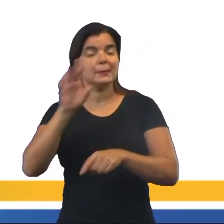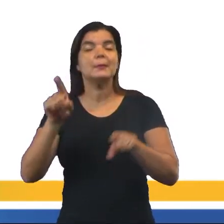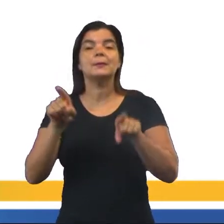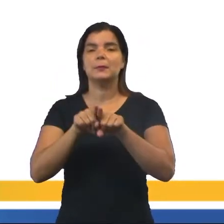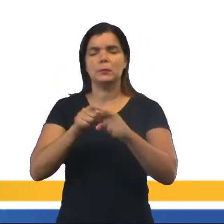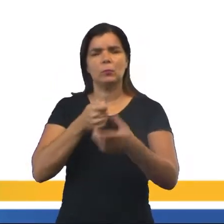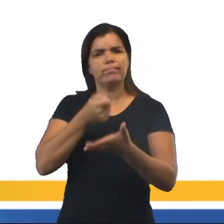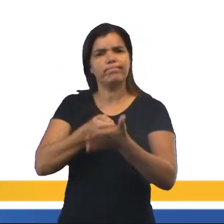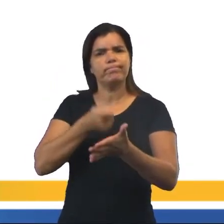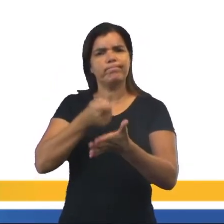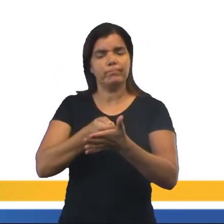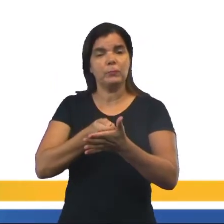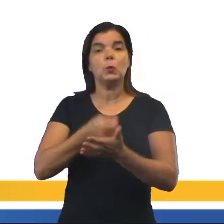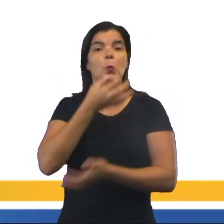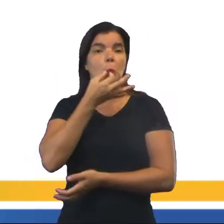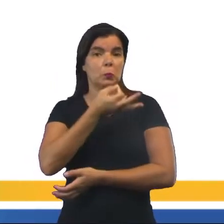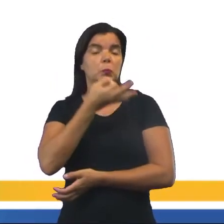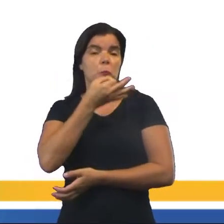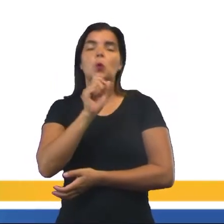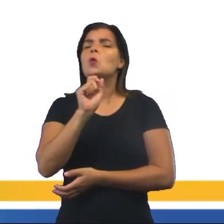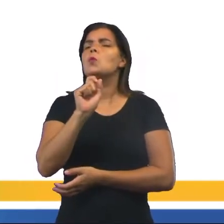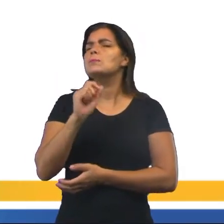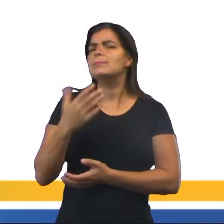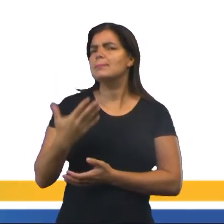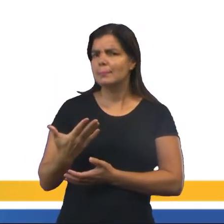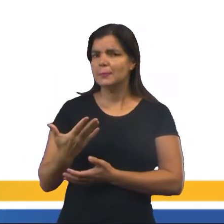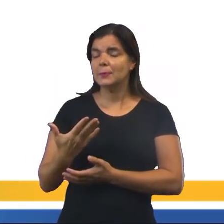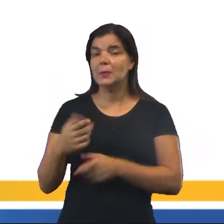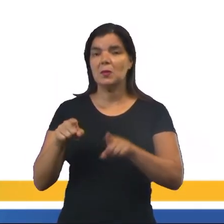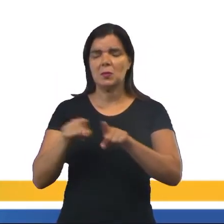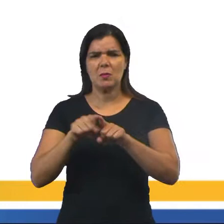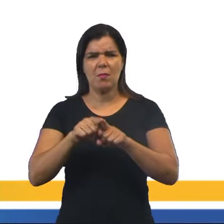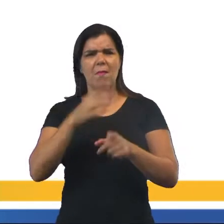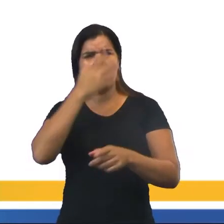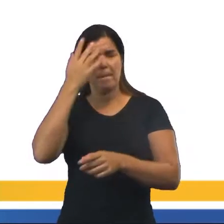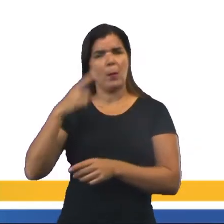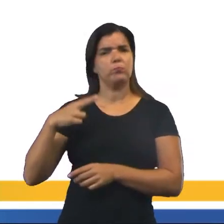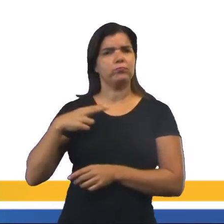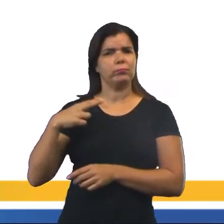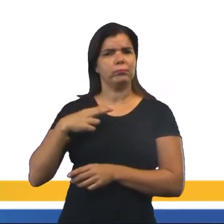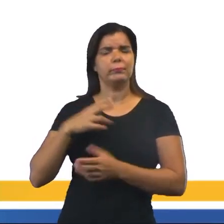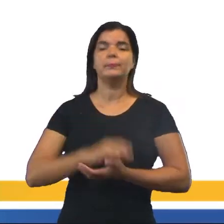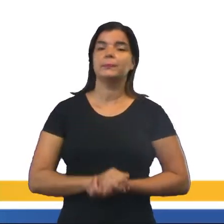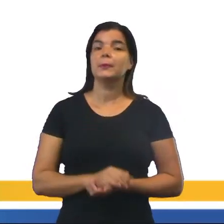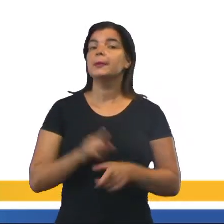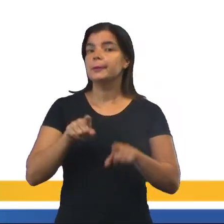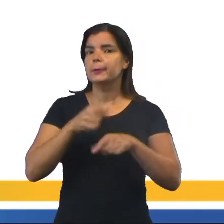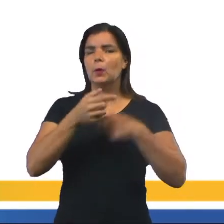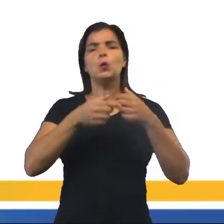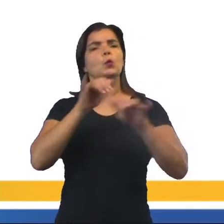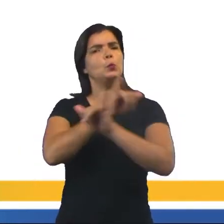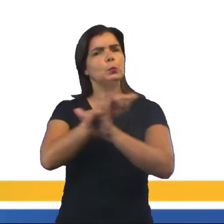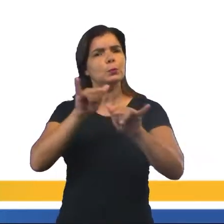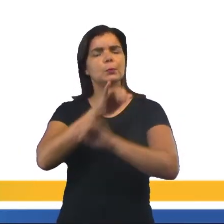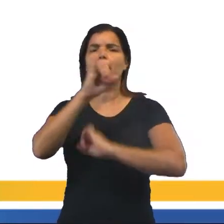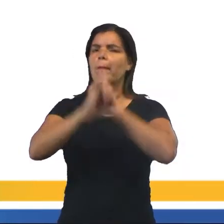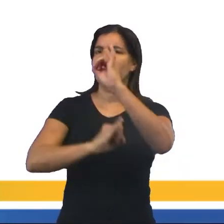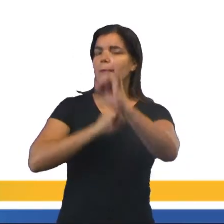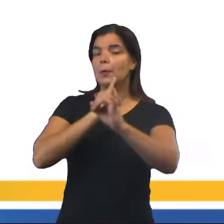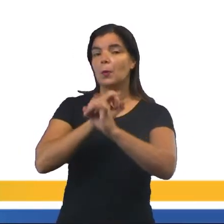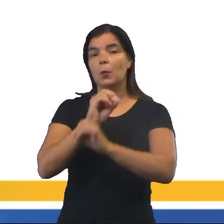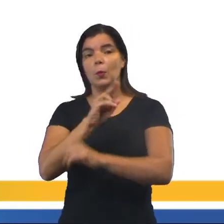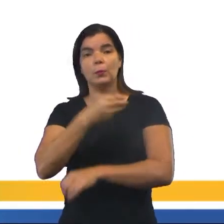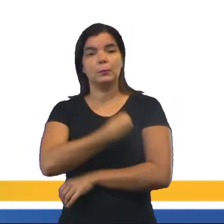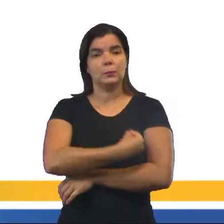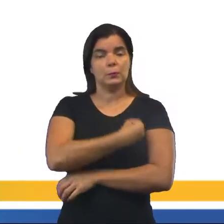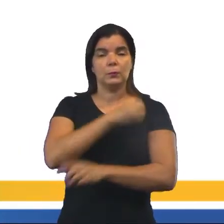somos obrigados a nos posicionar sobre questões que nos afetam particularmente, que circulam nas redes sociais ou estão